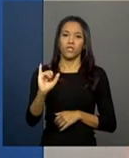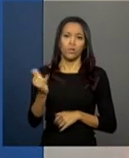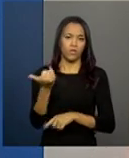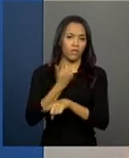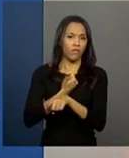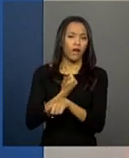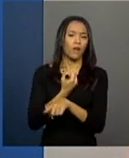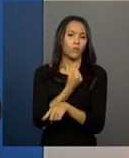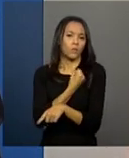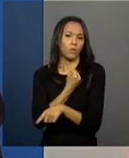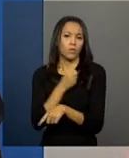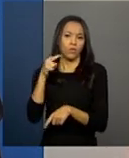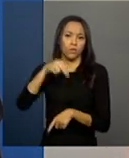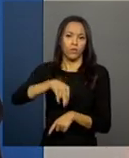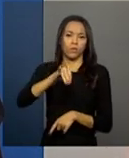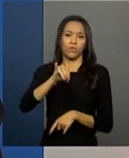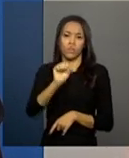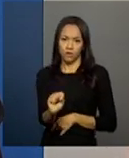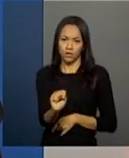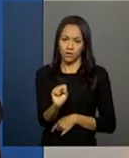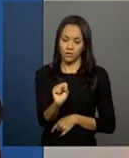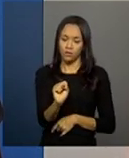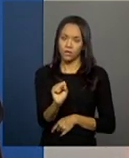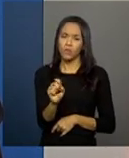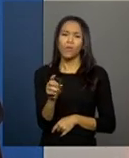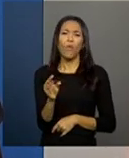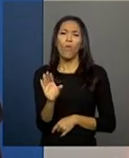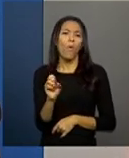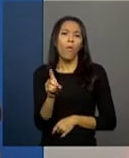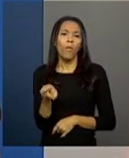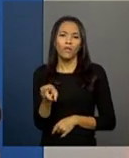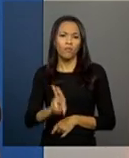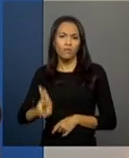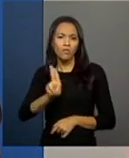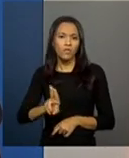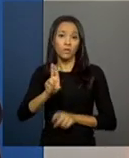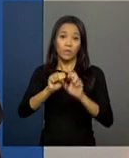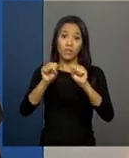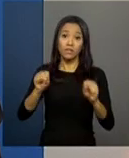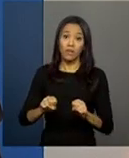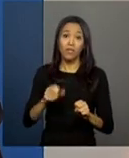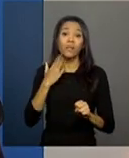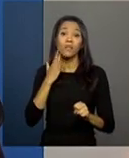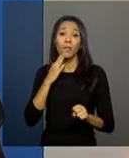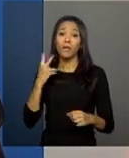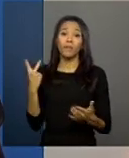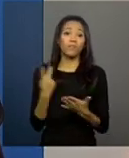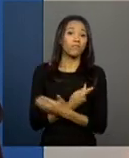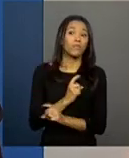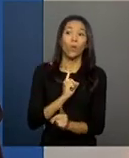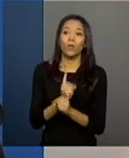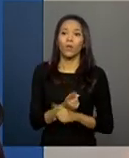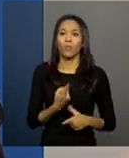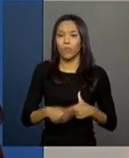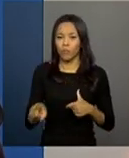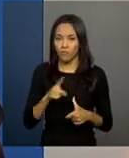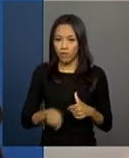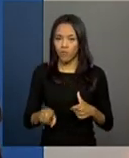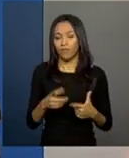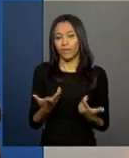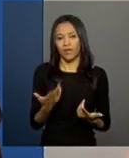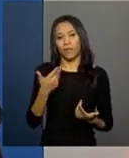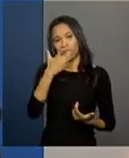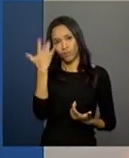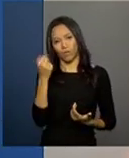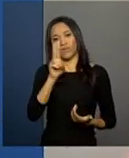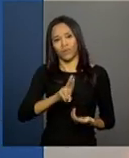as condições que ela está usando o sistema, para verificar qual o problema. O sistema é feito por pessoas,